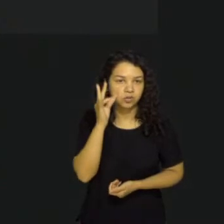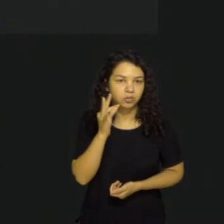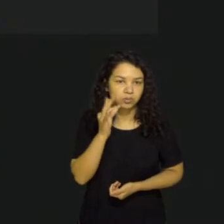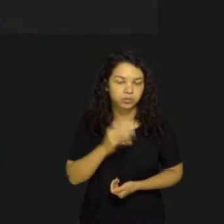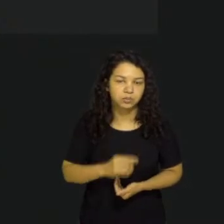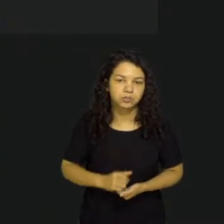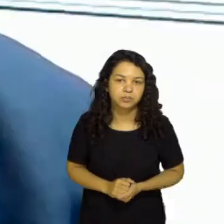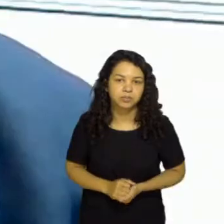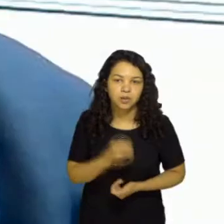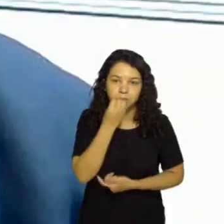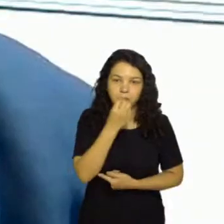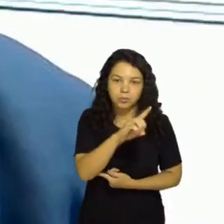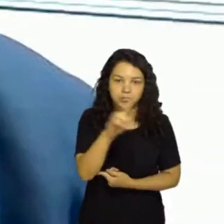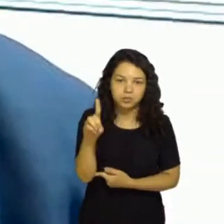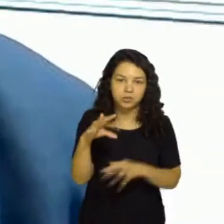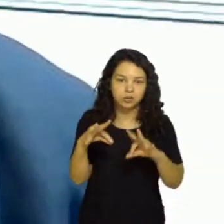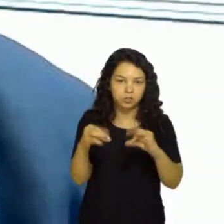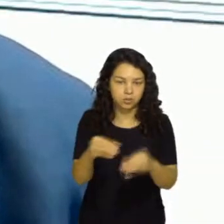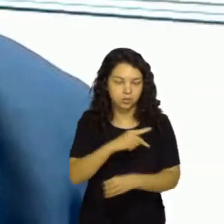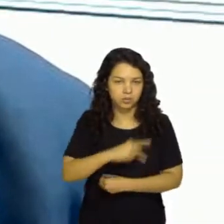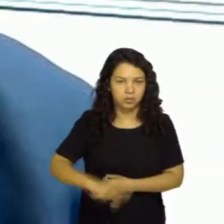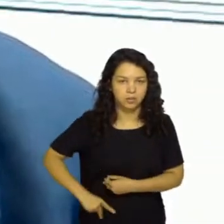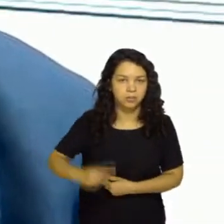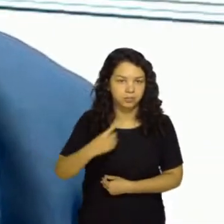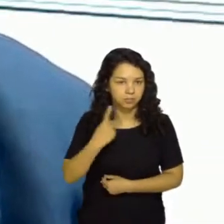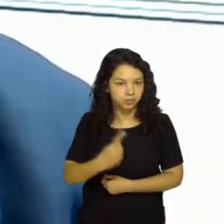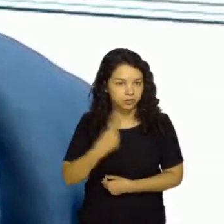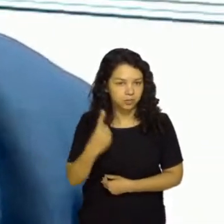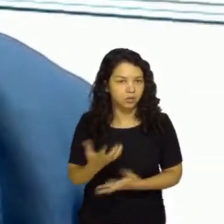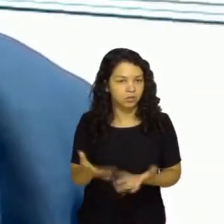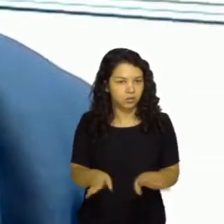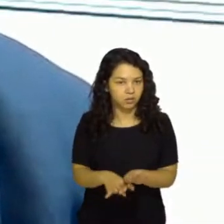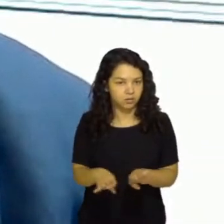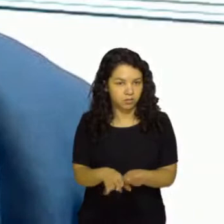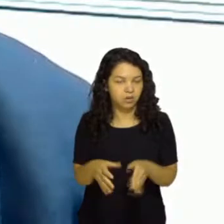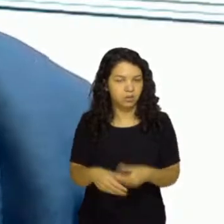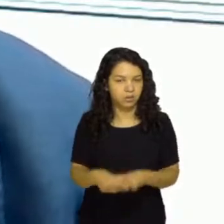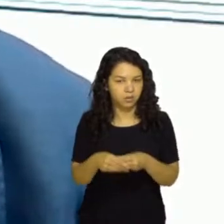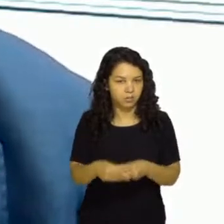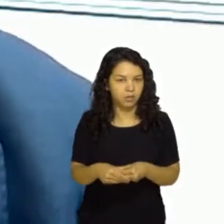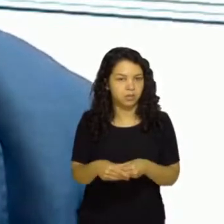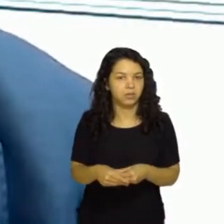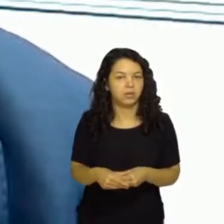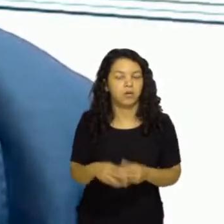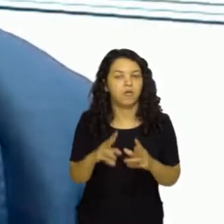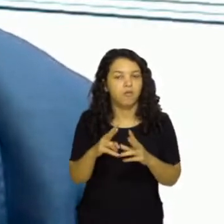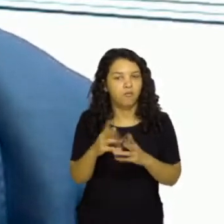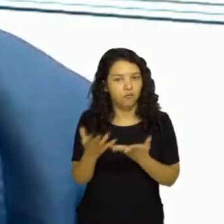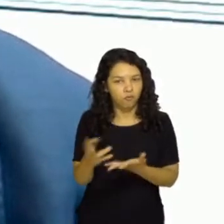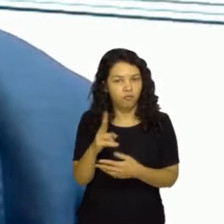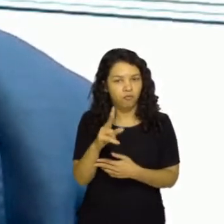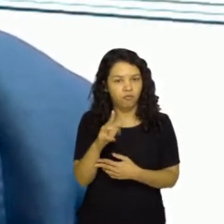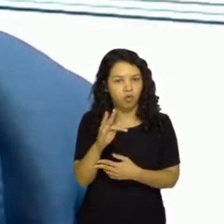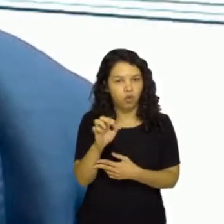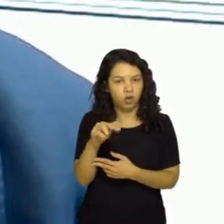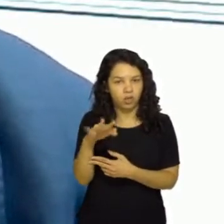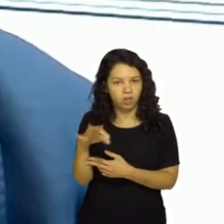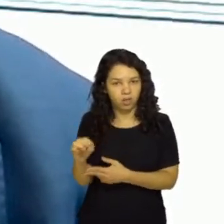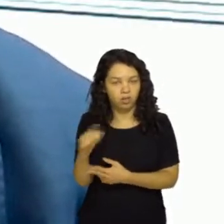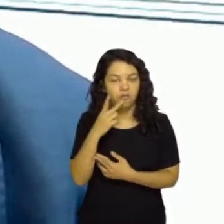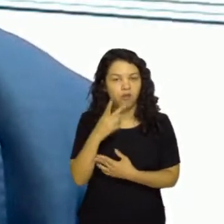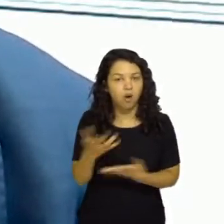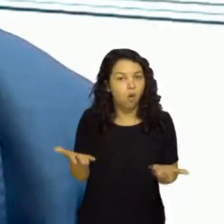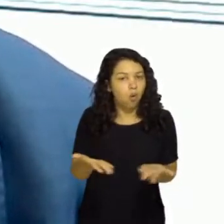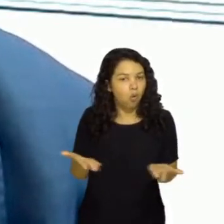bom dia a todos, senhor presidente, deputados, deputadas. Também quero parabenizar o senhor Floriano, dizer que hoje estou aqui